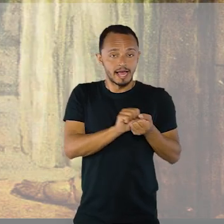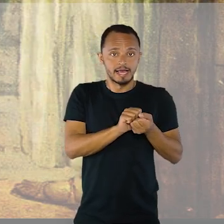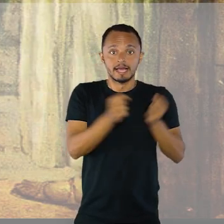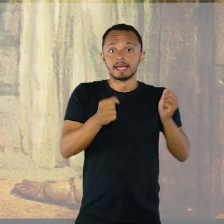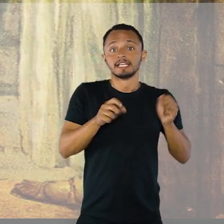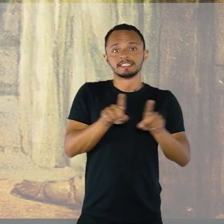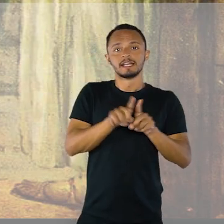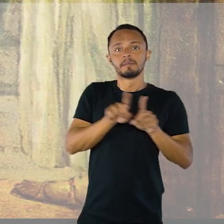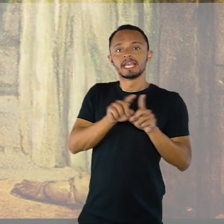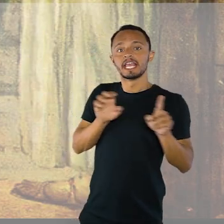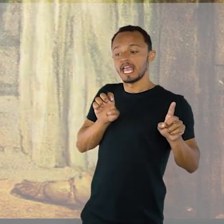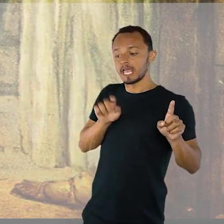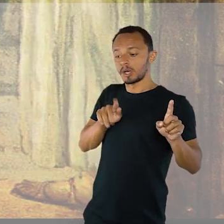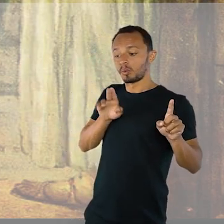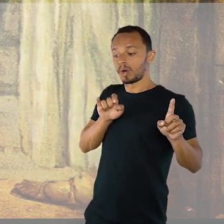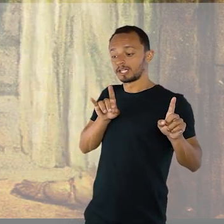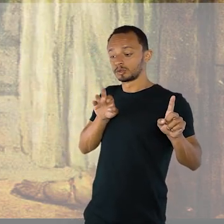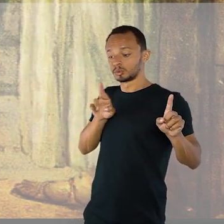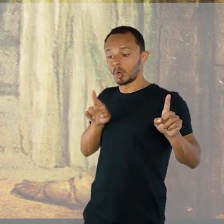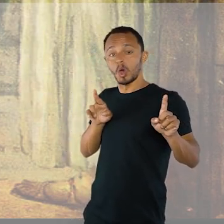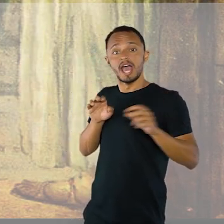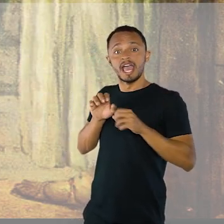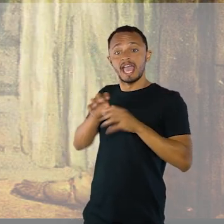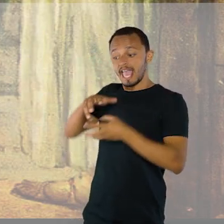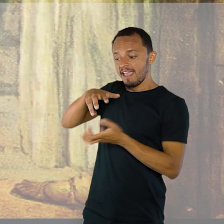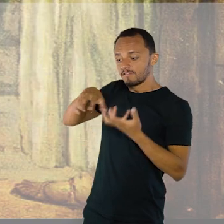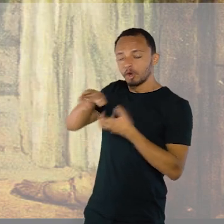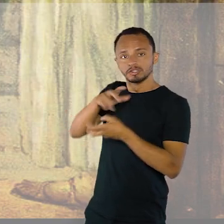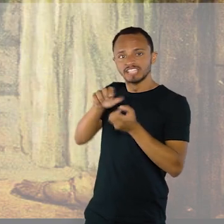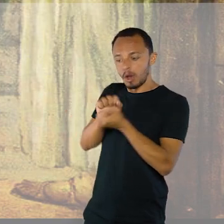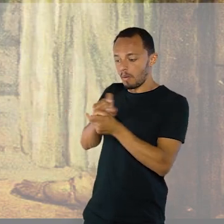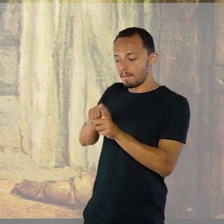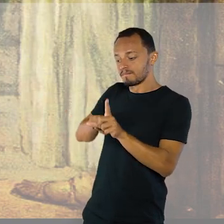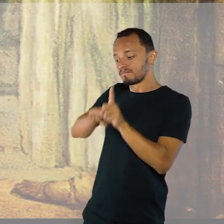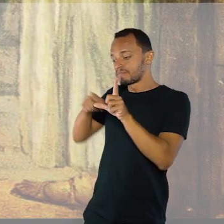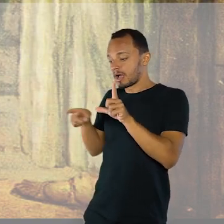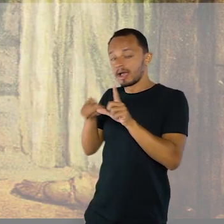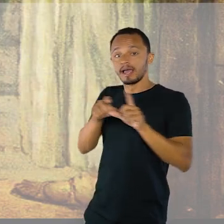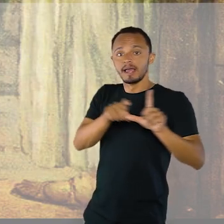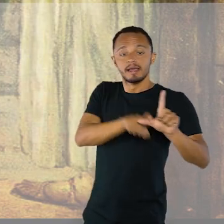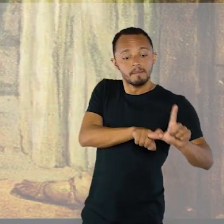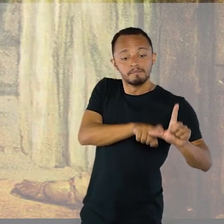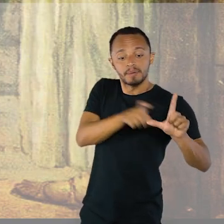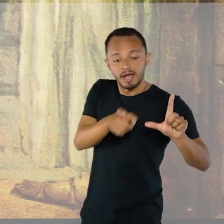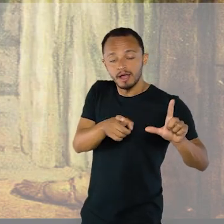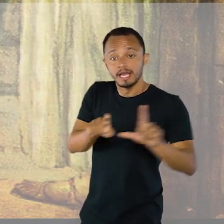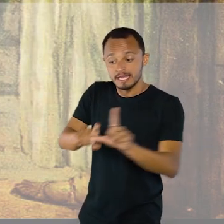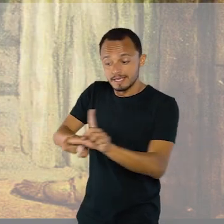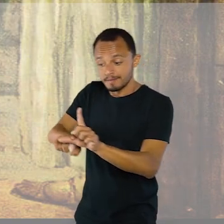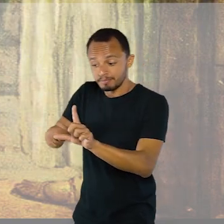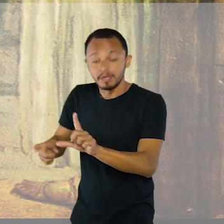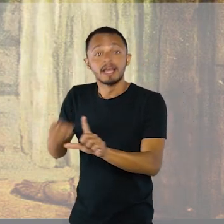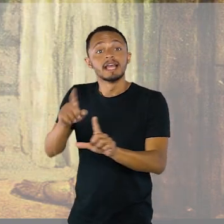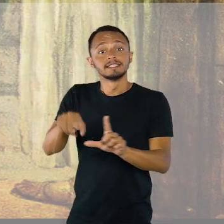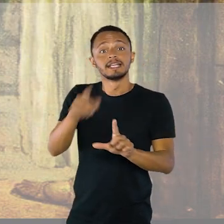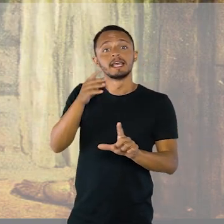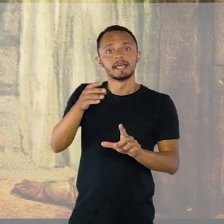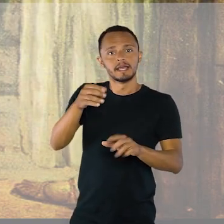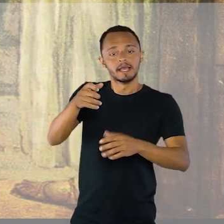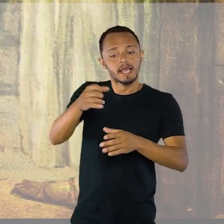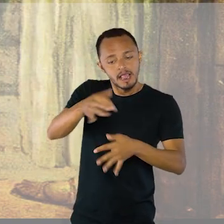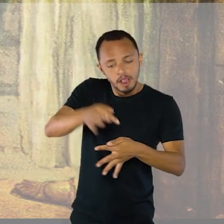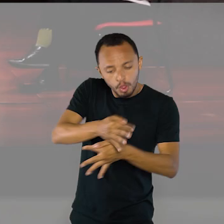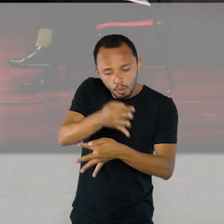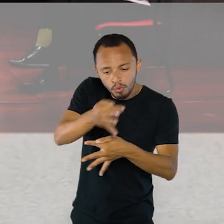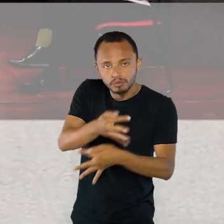de 1824, que também foram revoltas populares que proclamaram, enfim, que lutaram pela independência do Brasil do